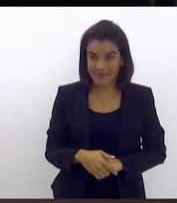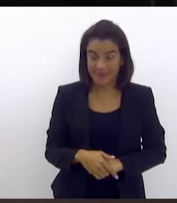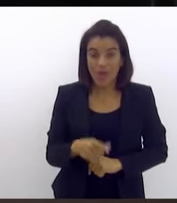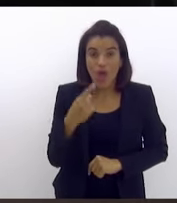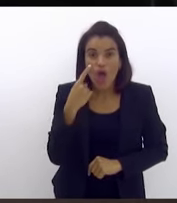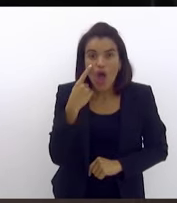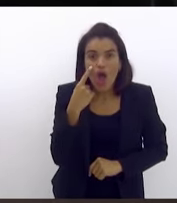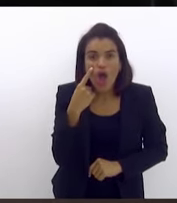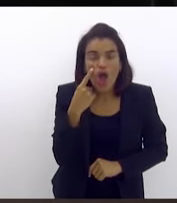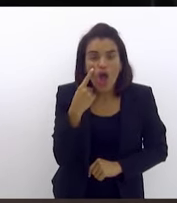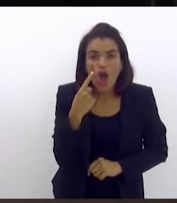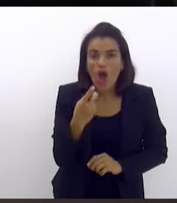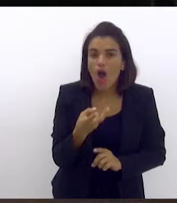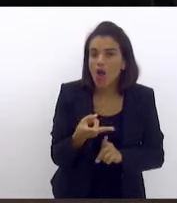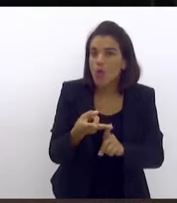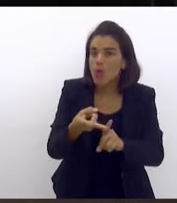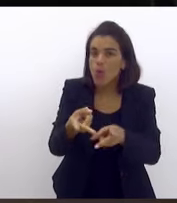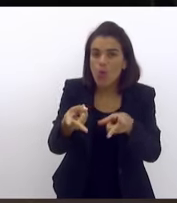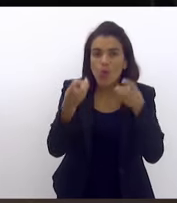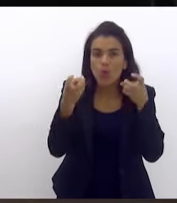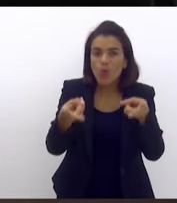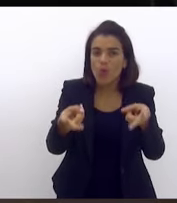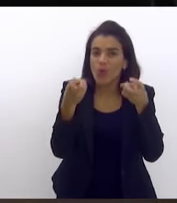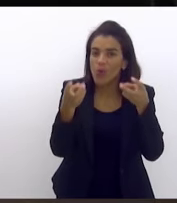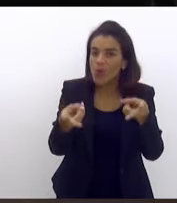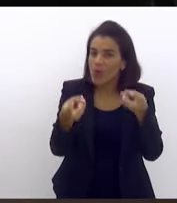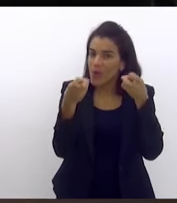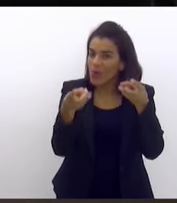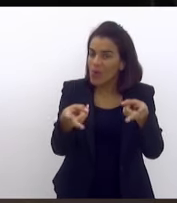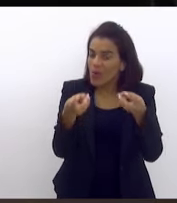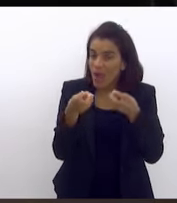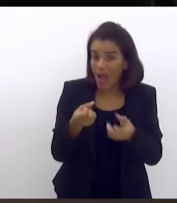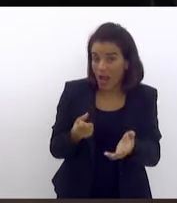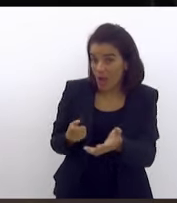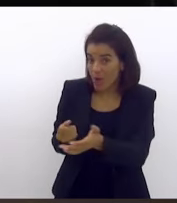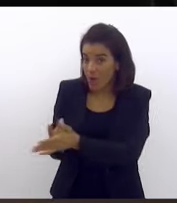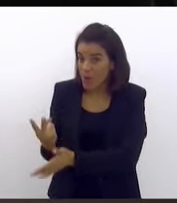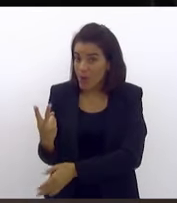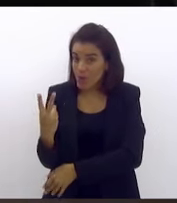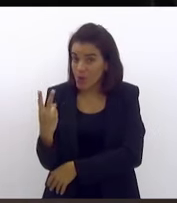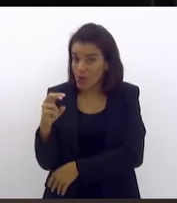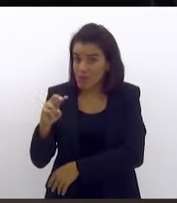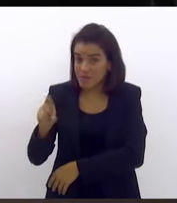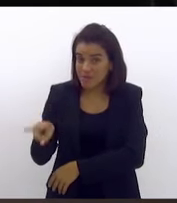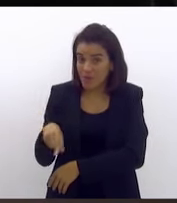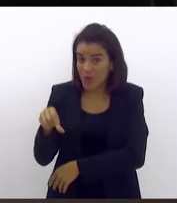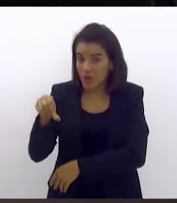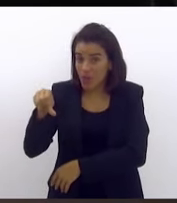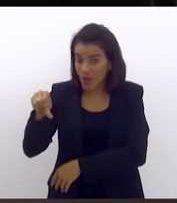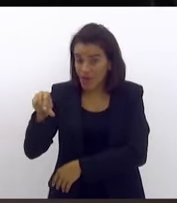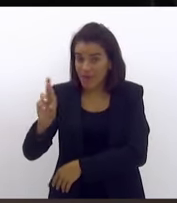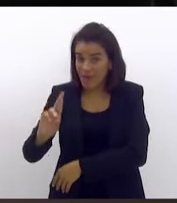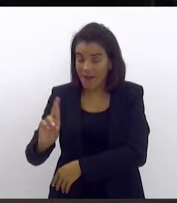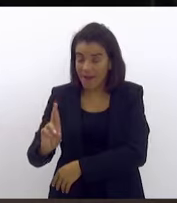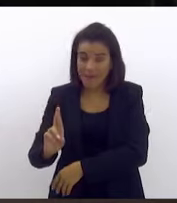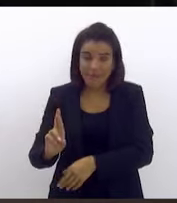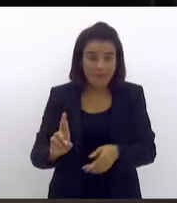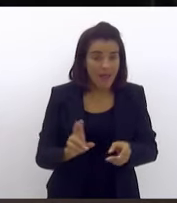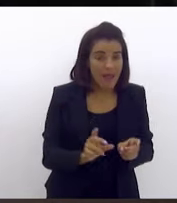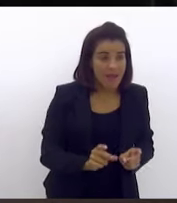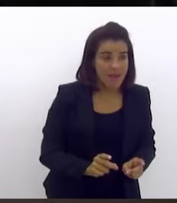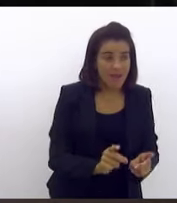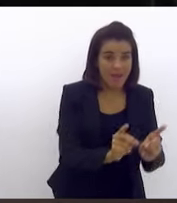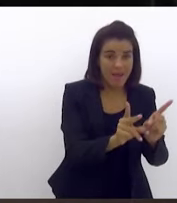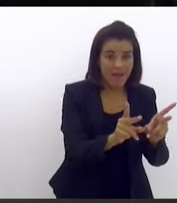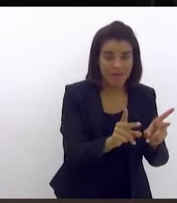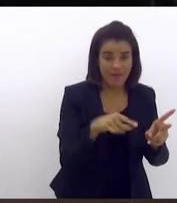Olha, o lucro está aí. O lucro está aí. Se ela compra por R$ 2,09, ela vende para o